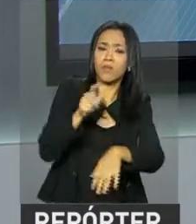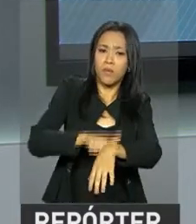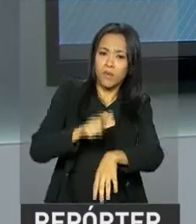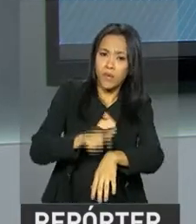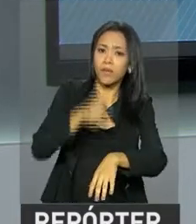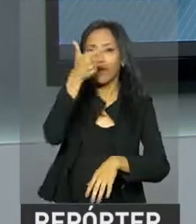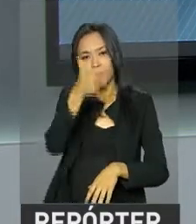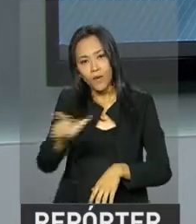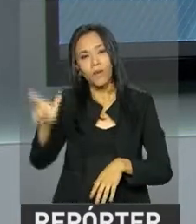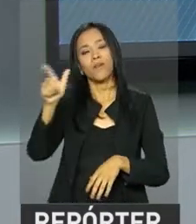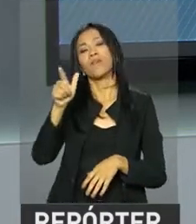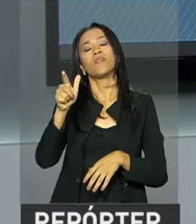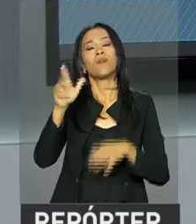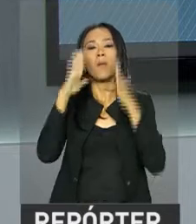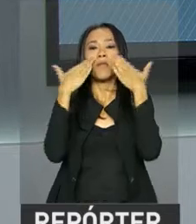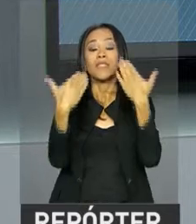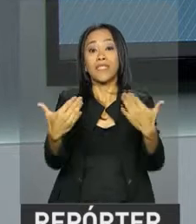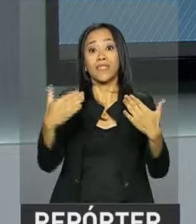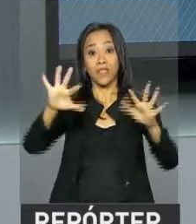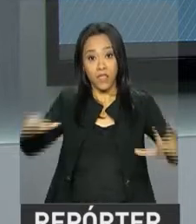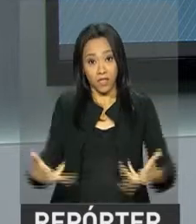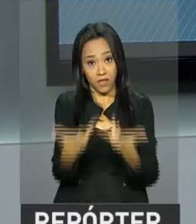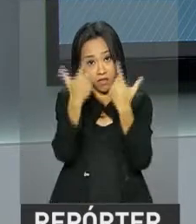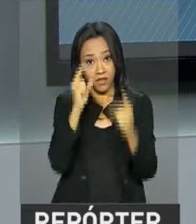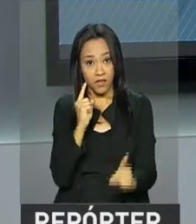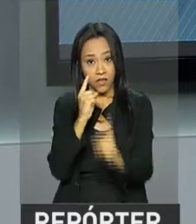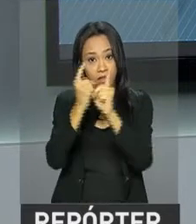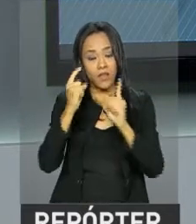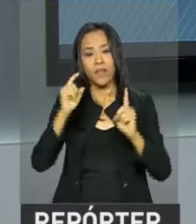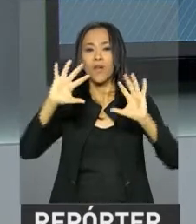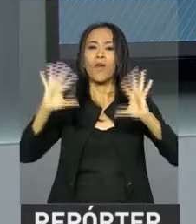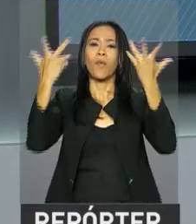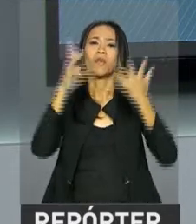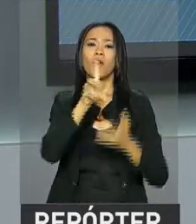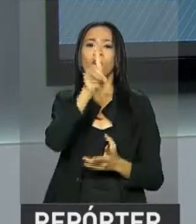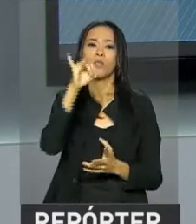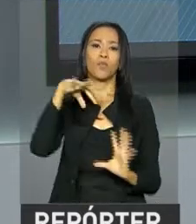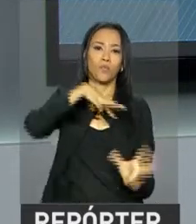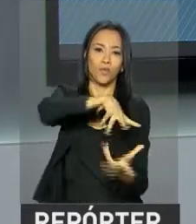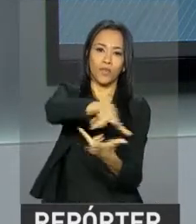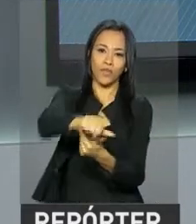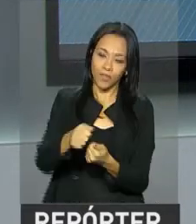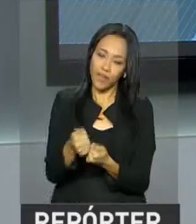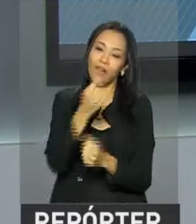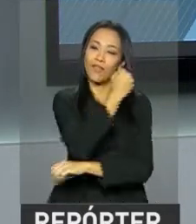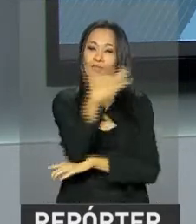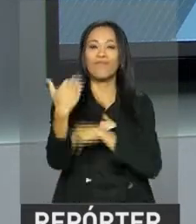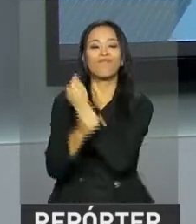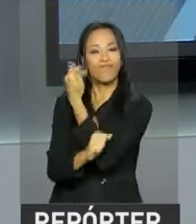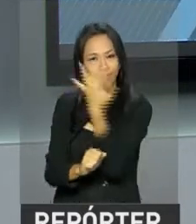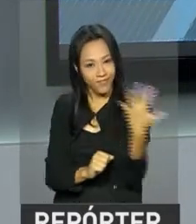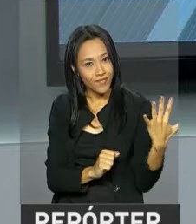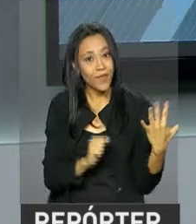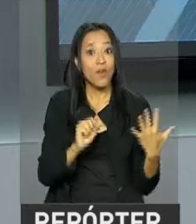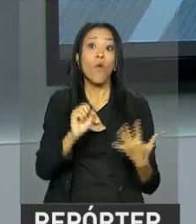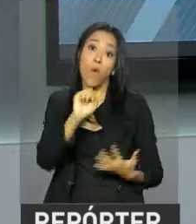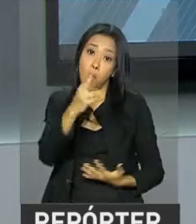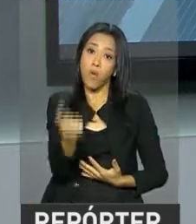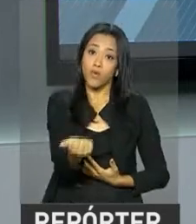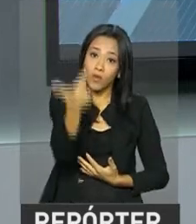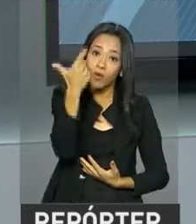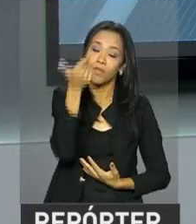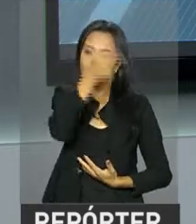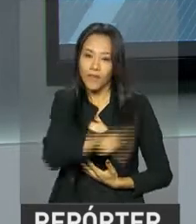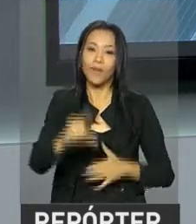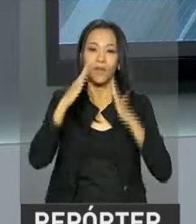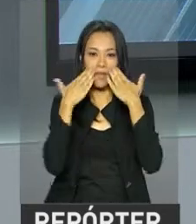momento com a transmissão ao vivo da cerimônia em comemoração ao Dia Mundial do Meio Ambiente, ou ao meio-dia na